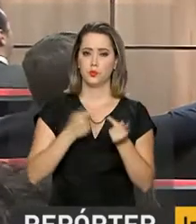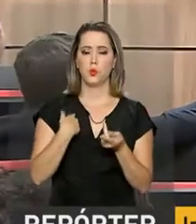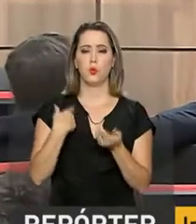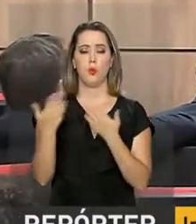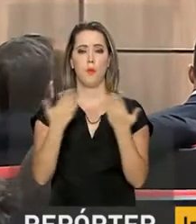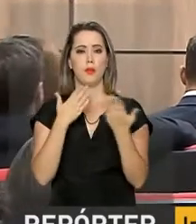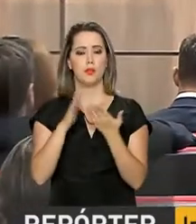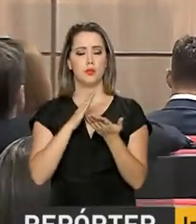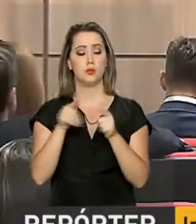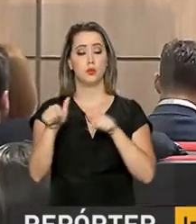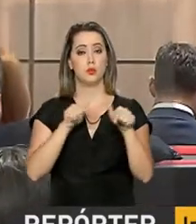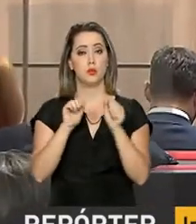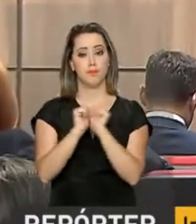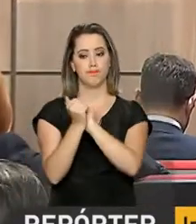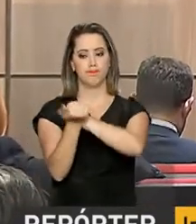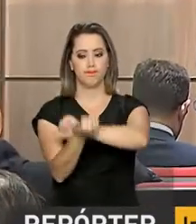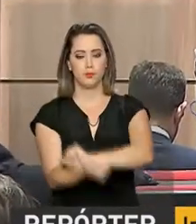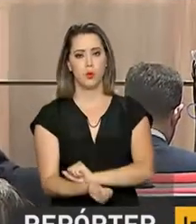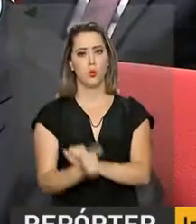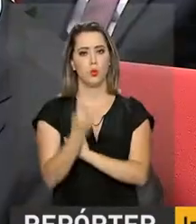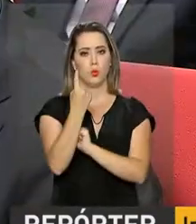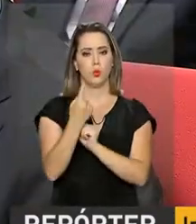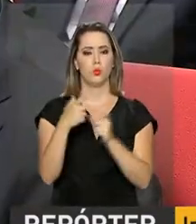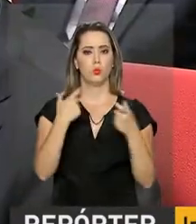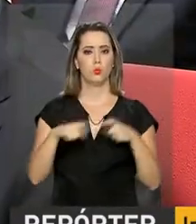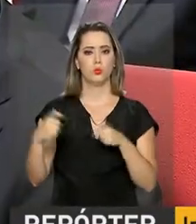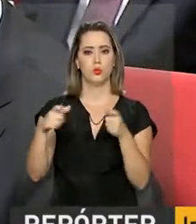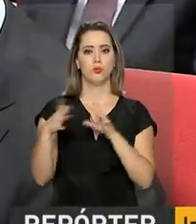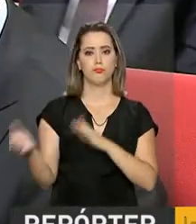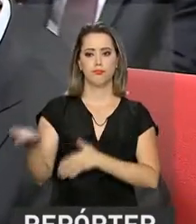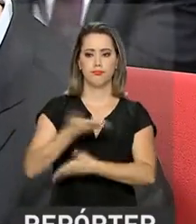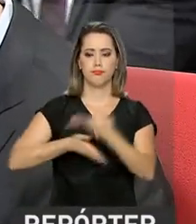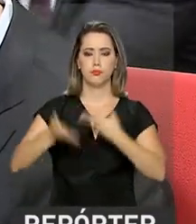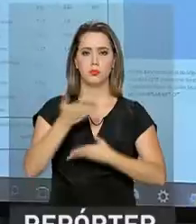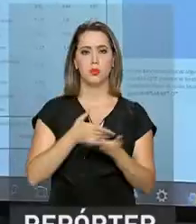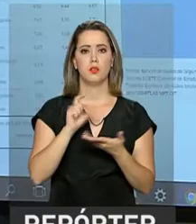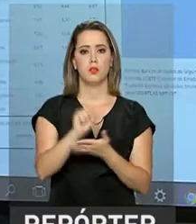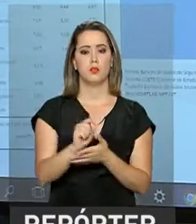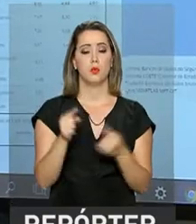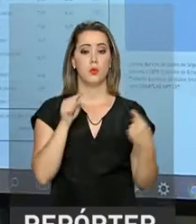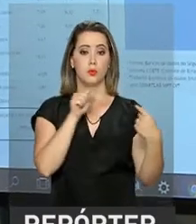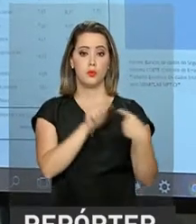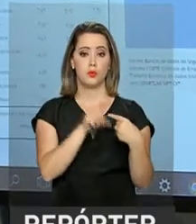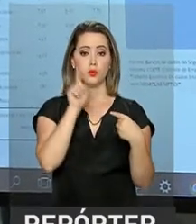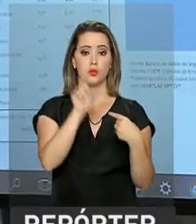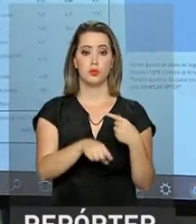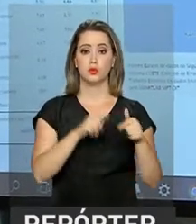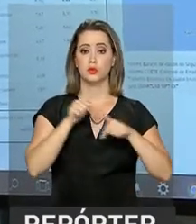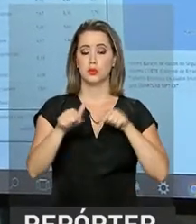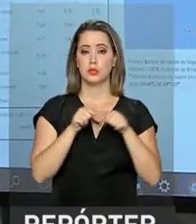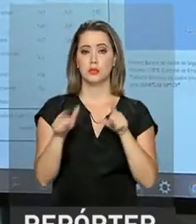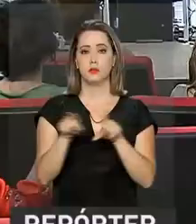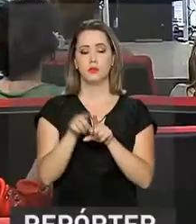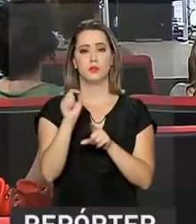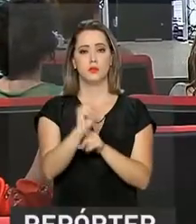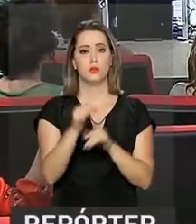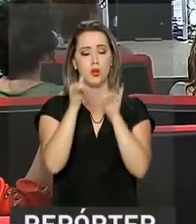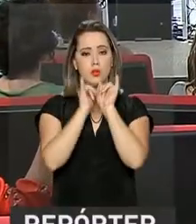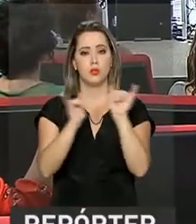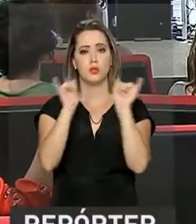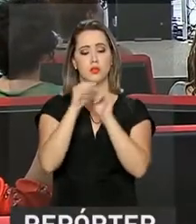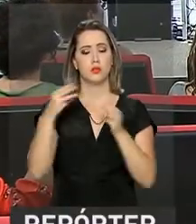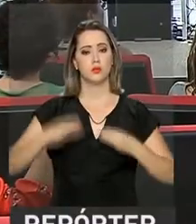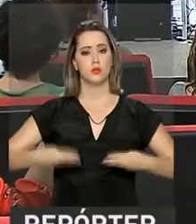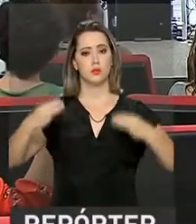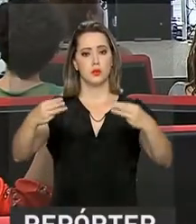foram reunidos num único lugar e cruzados entre si o resultado é observatório digital do trabalho escravo lançado pelo